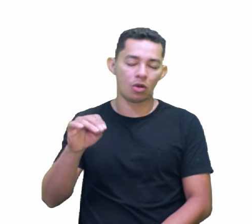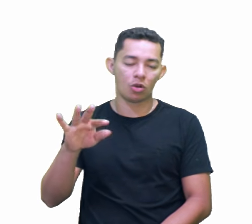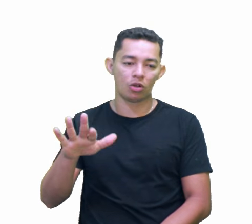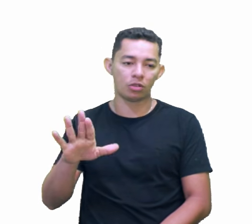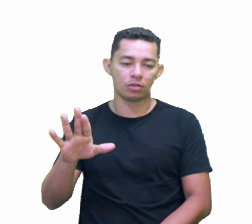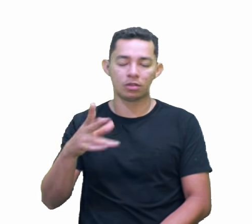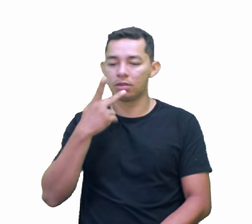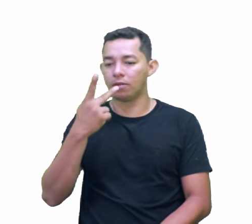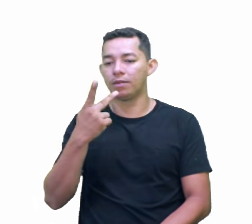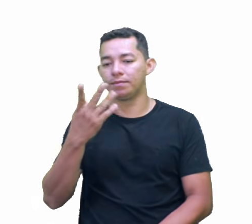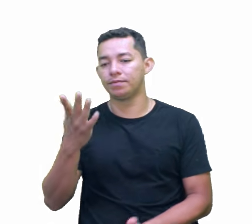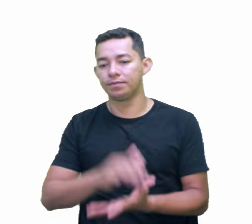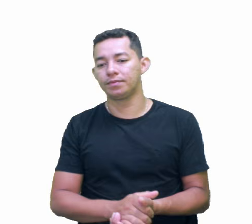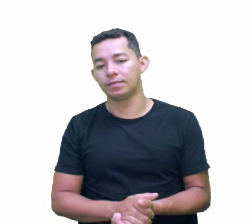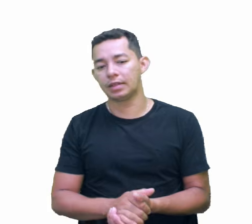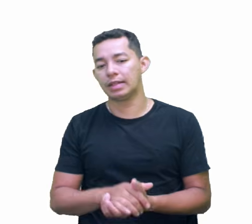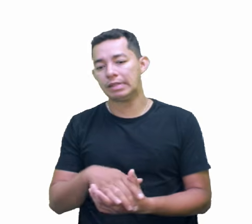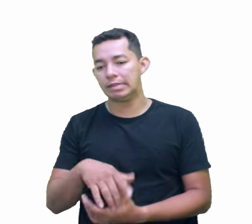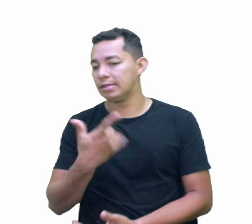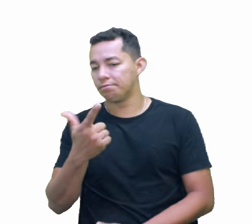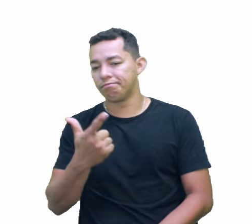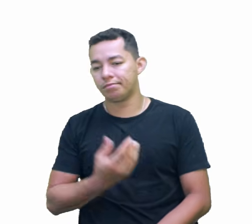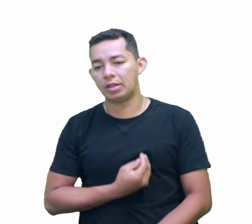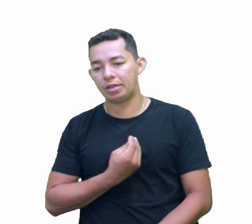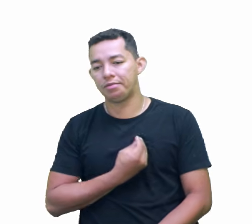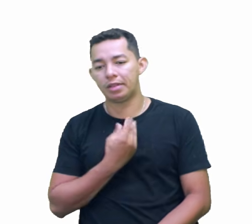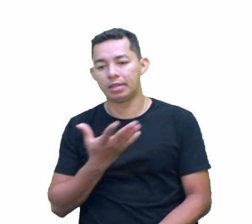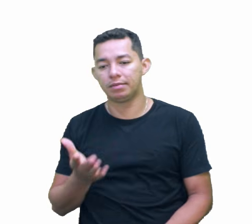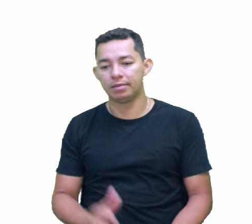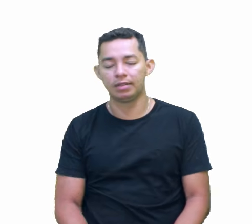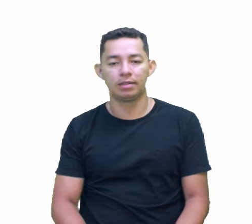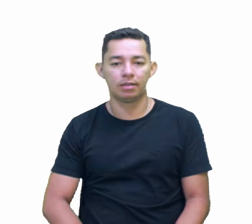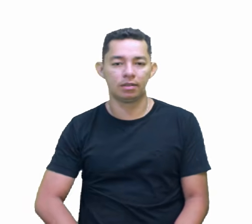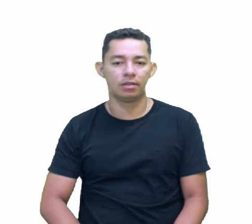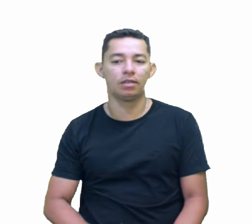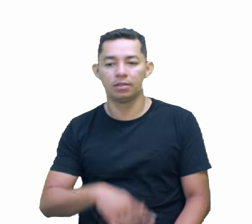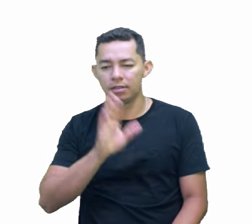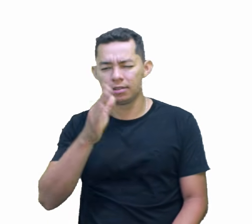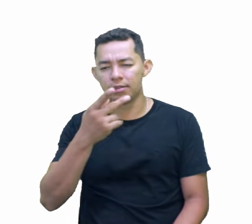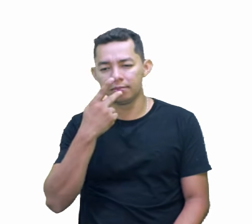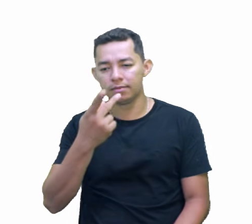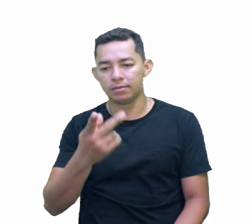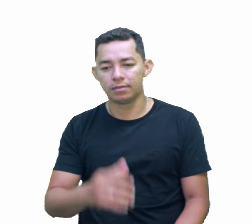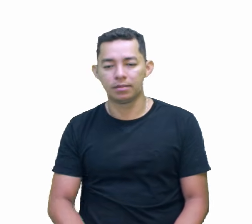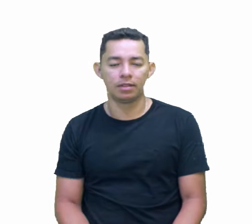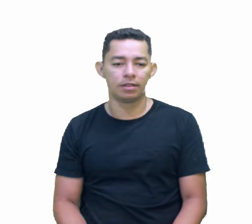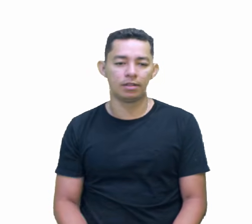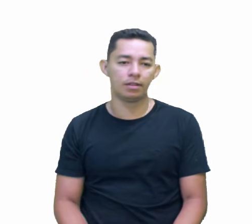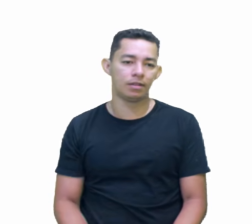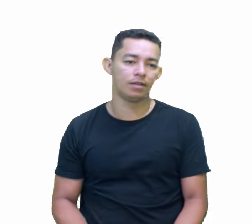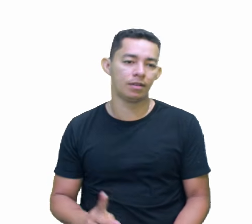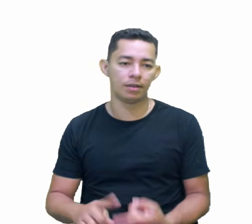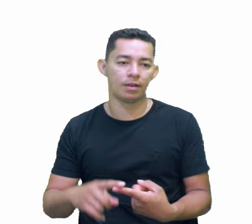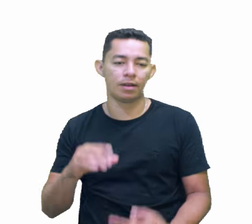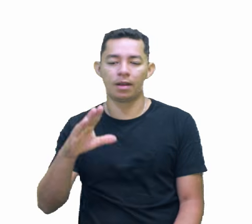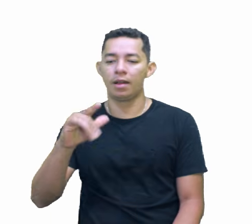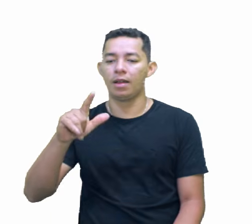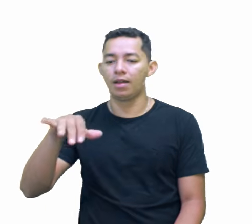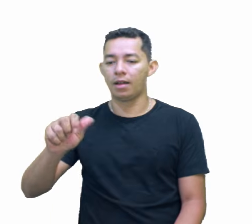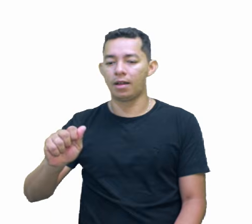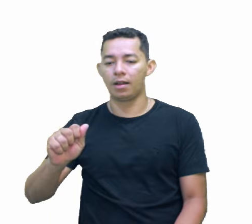eu costumo dizer, os fatores que não têm vida. Eu falei ainda há pouco, ó, o clima,